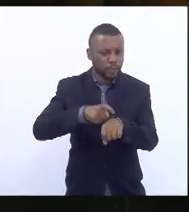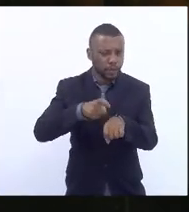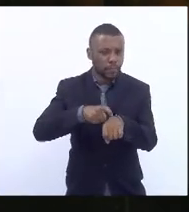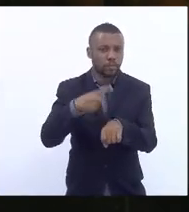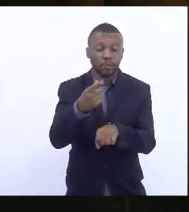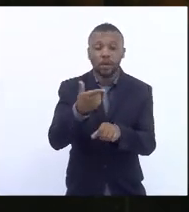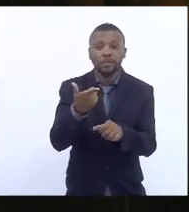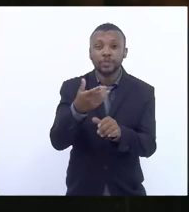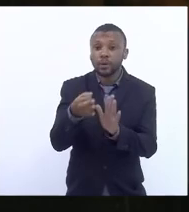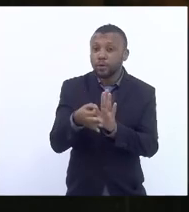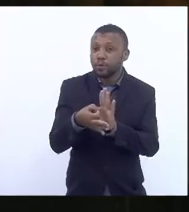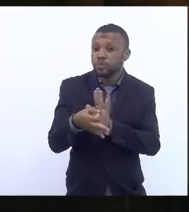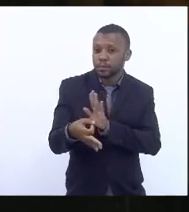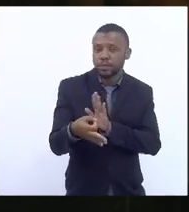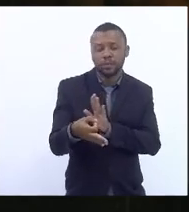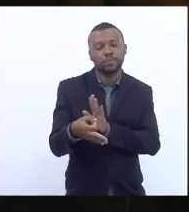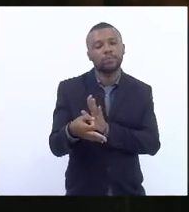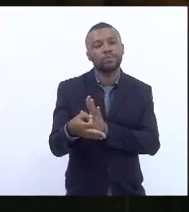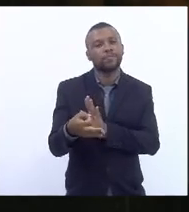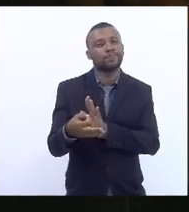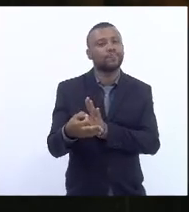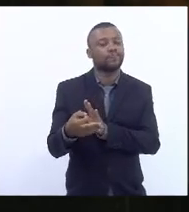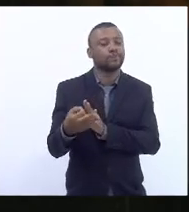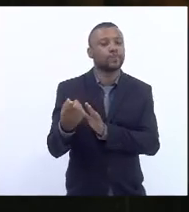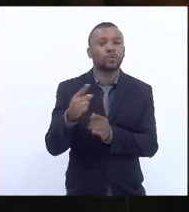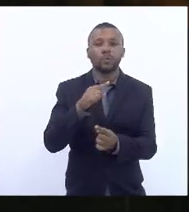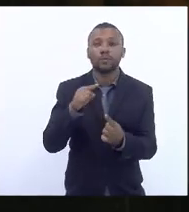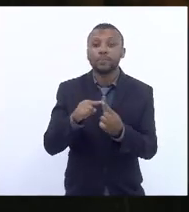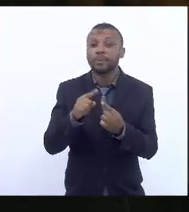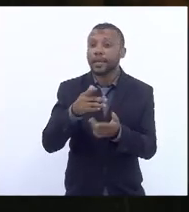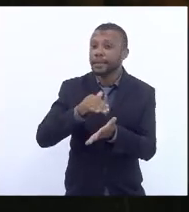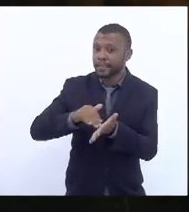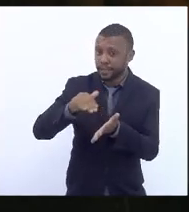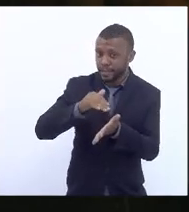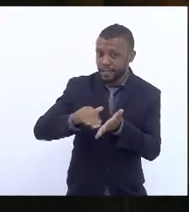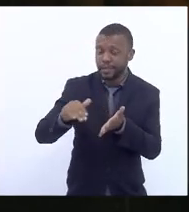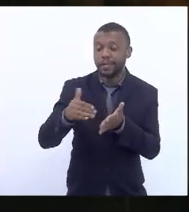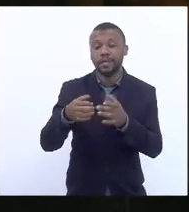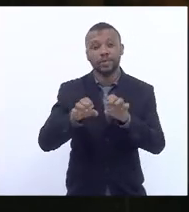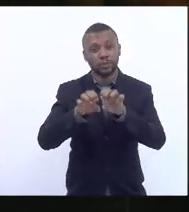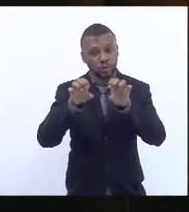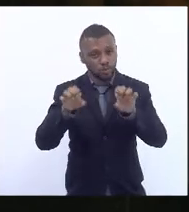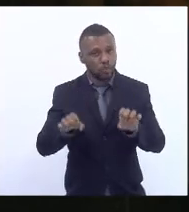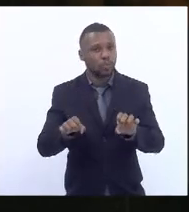legislativa para que a Secretaria de Infraestrutura do Estado